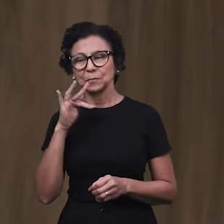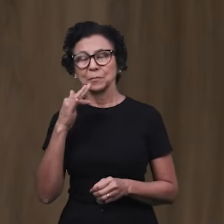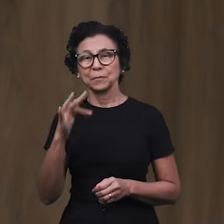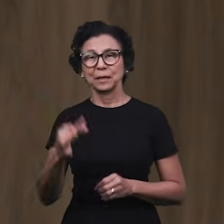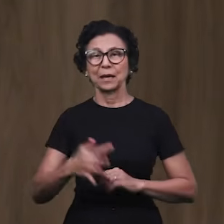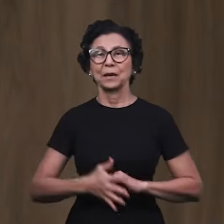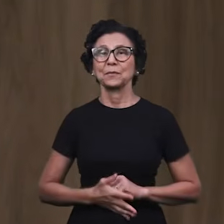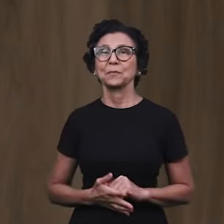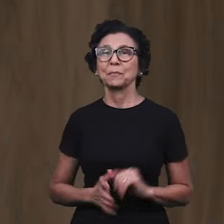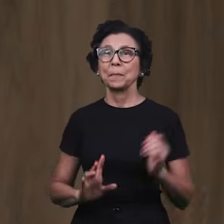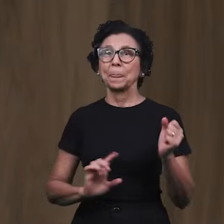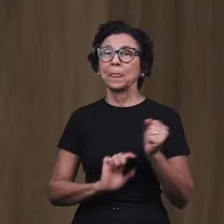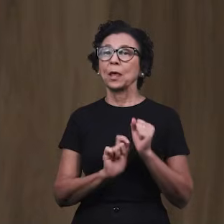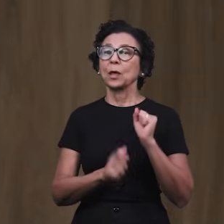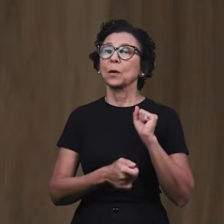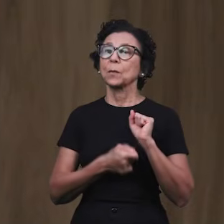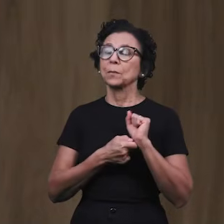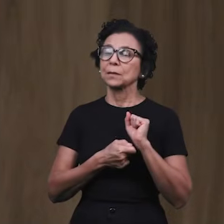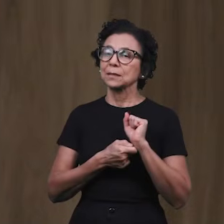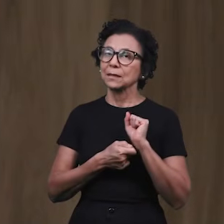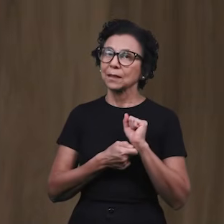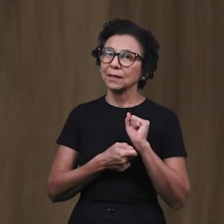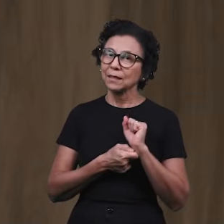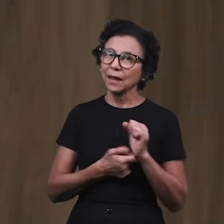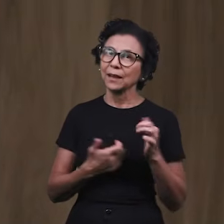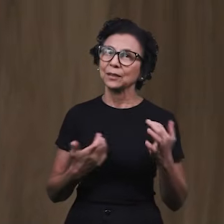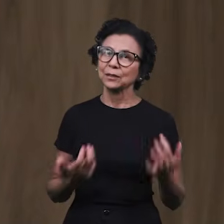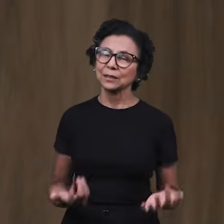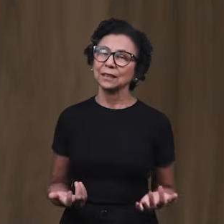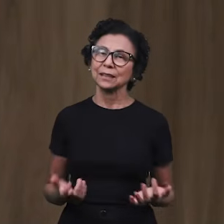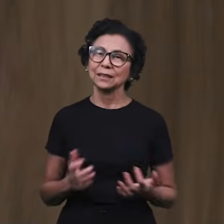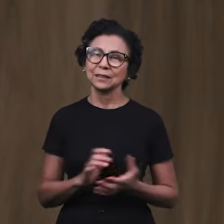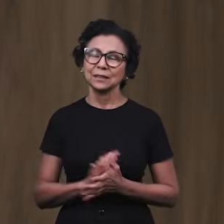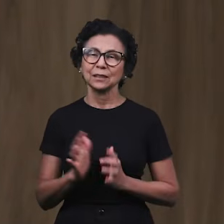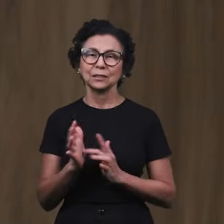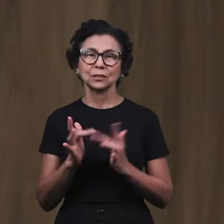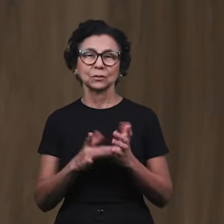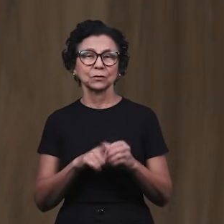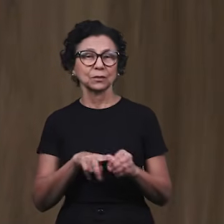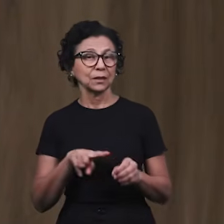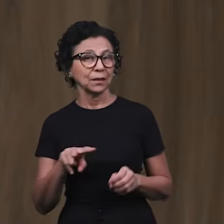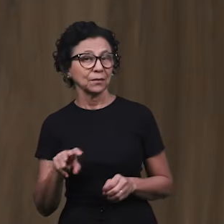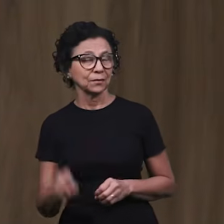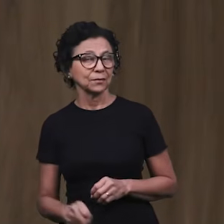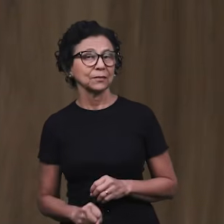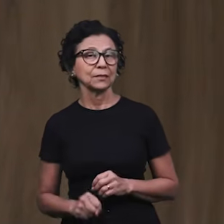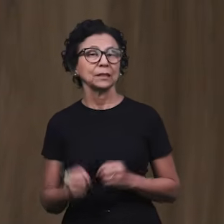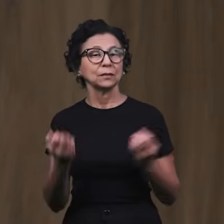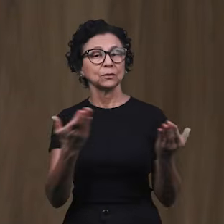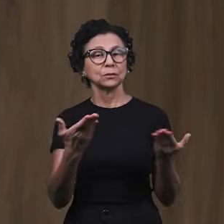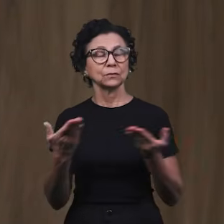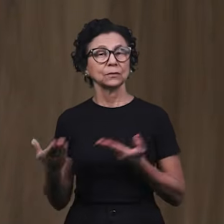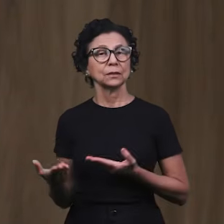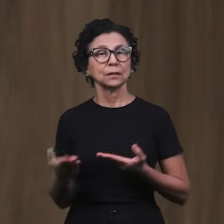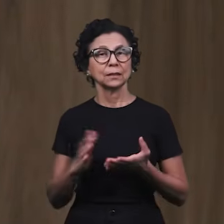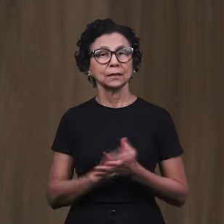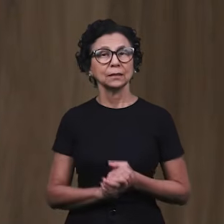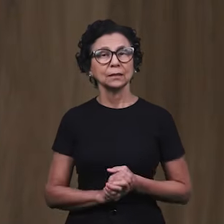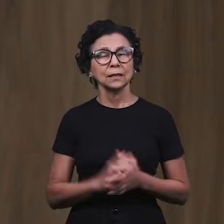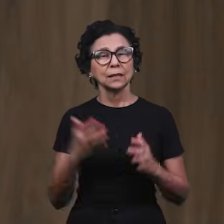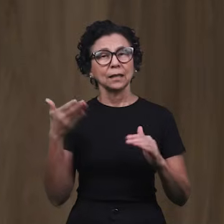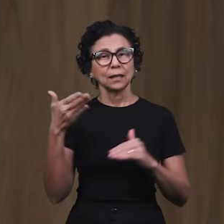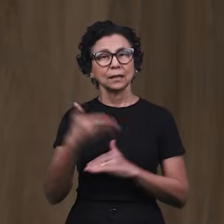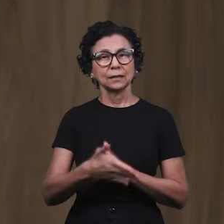voltando, e esse é o grande mistério que nós temos e que nós convidamos todos a estar conosco, e te convidamos a